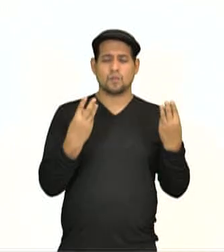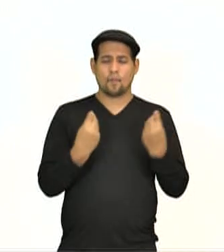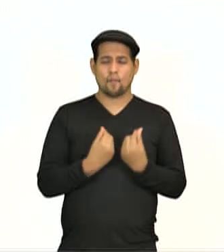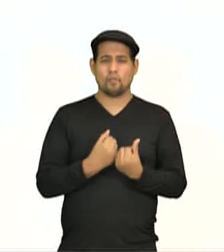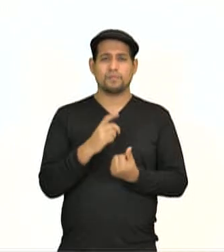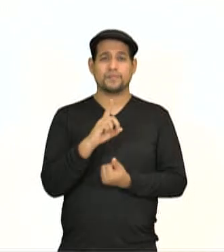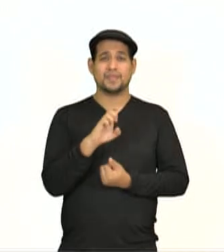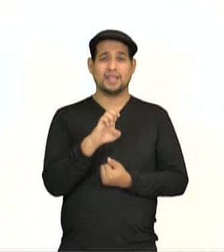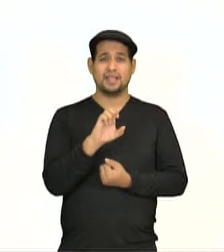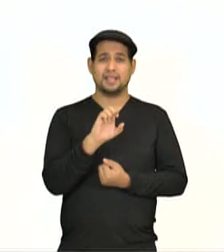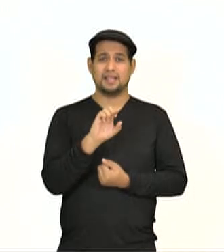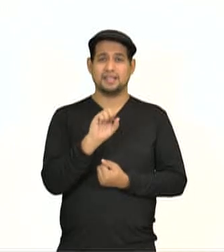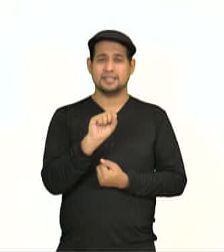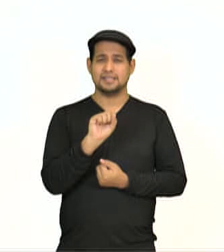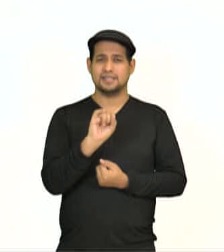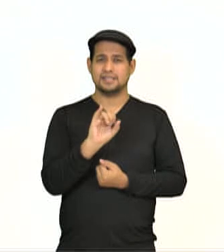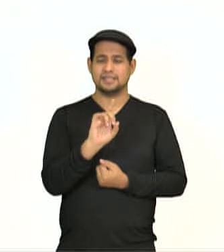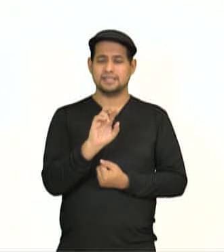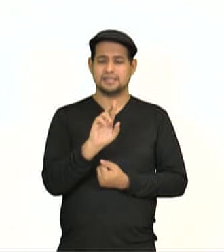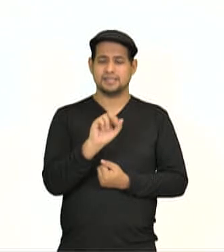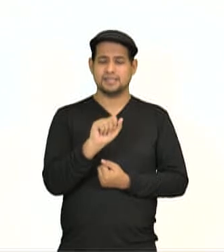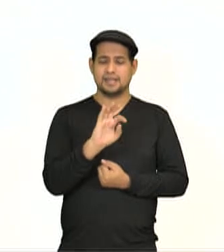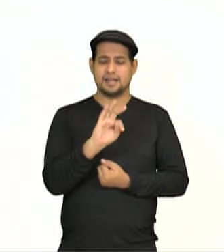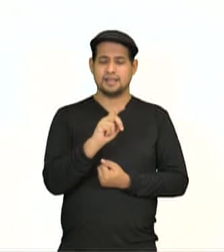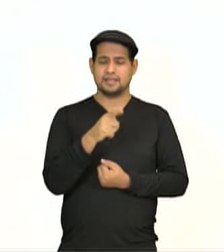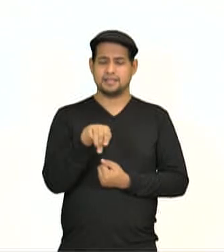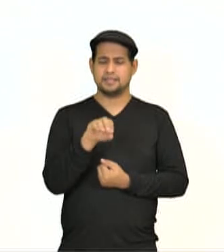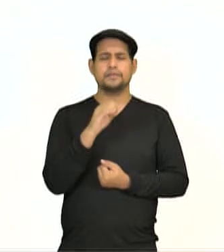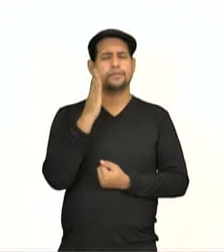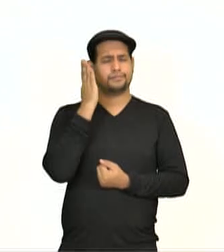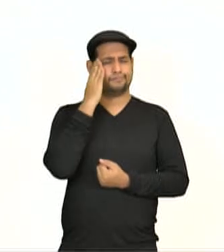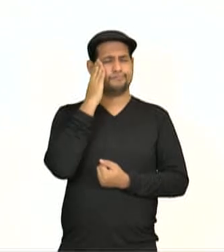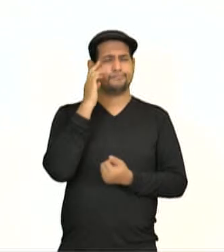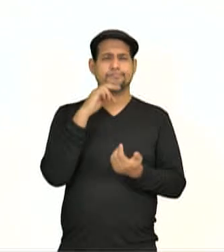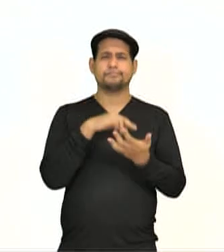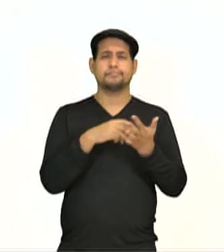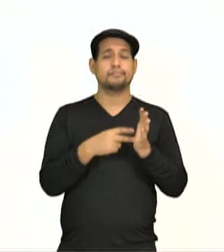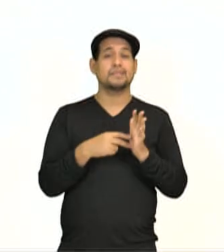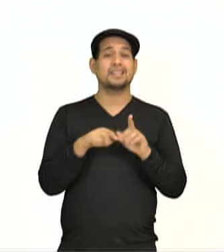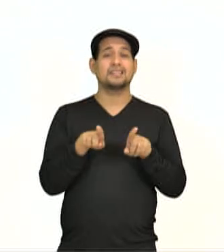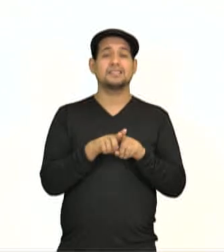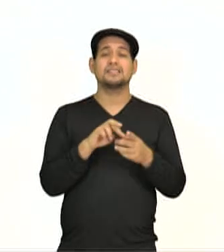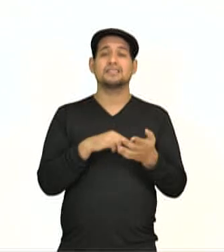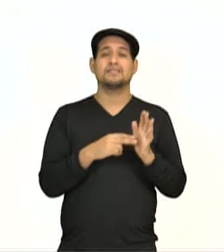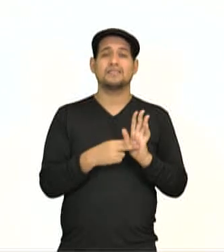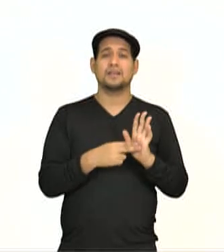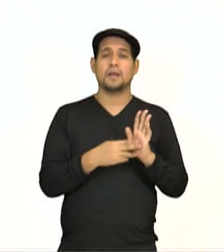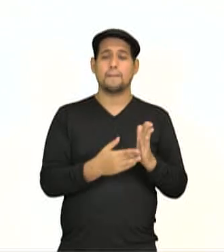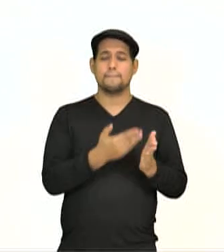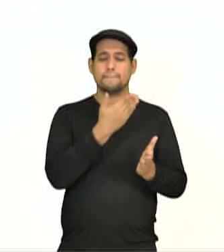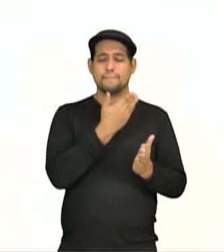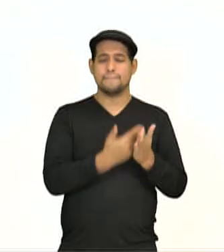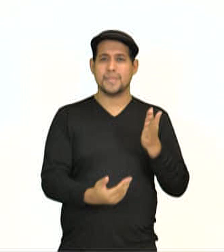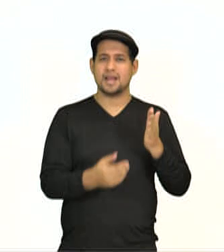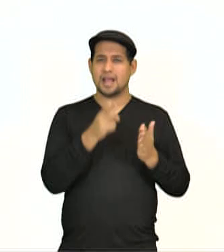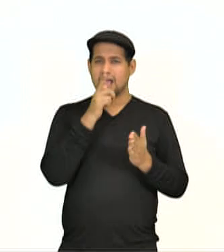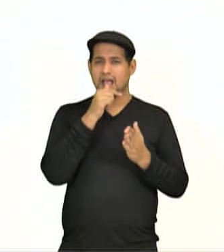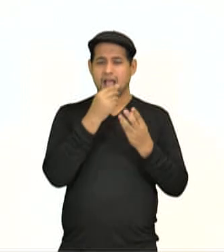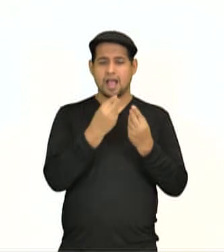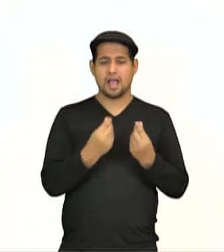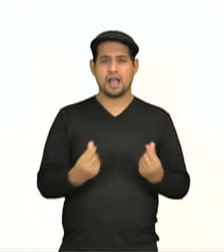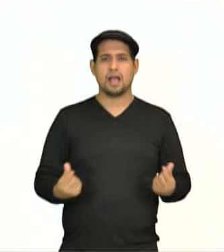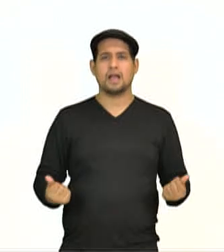Professor, desidratação, eu sei o que significa isso. Sim, é perca de água. Muito